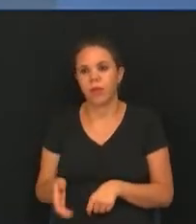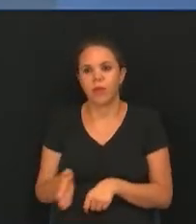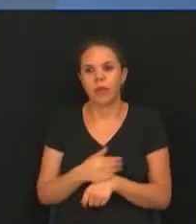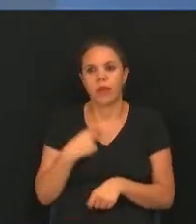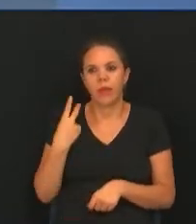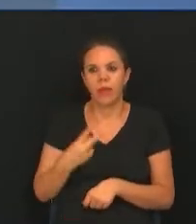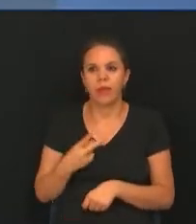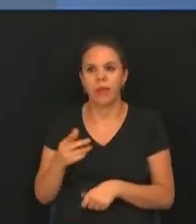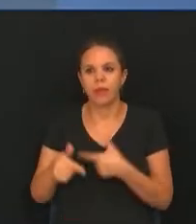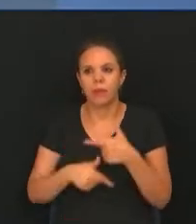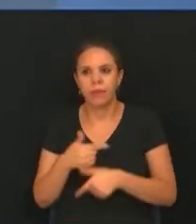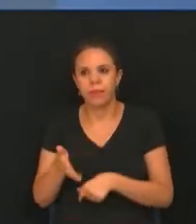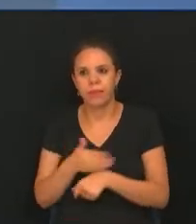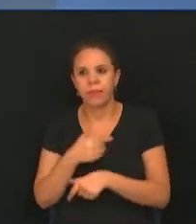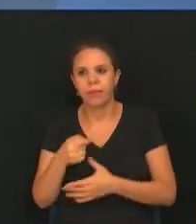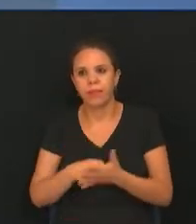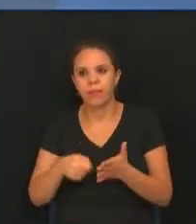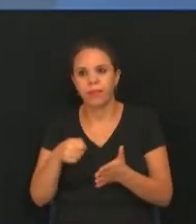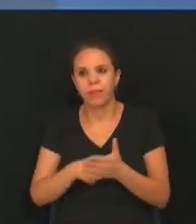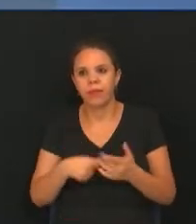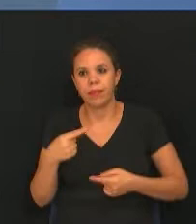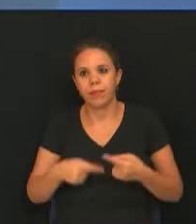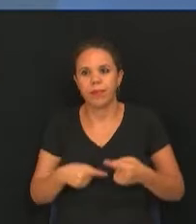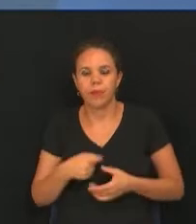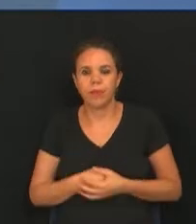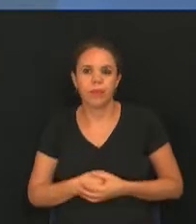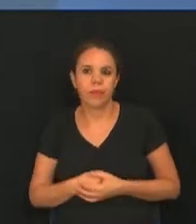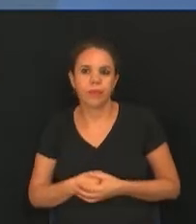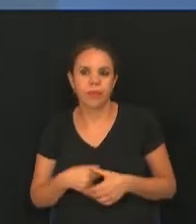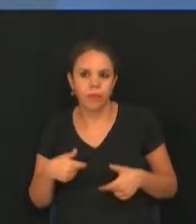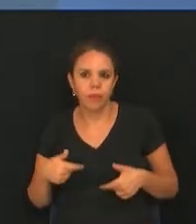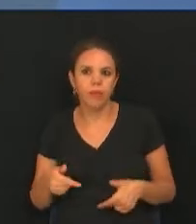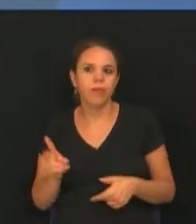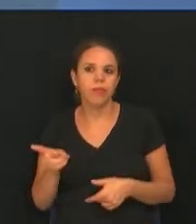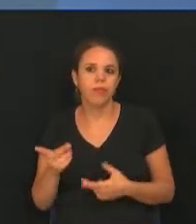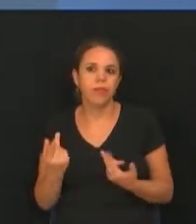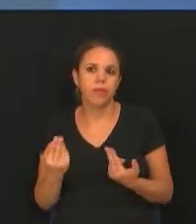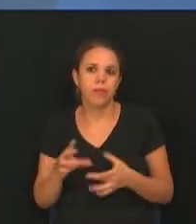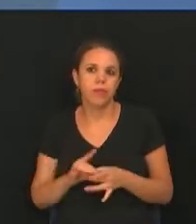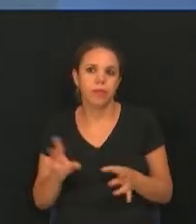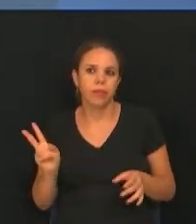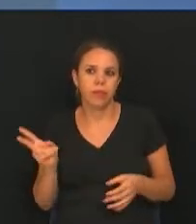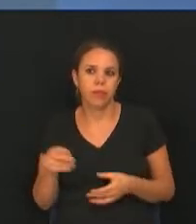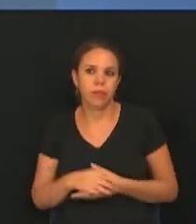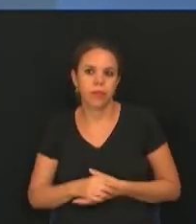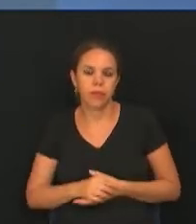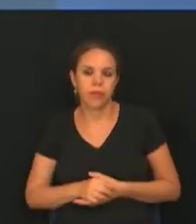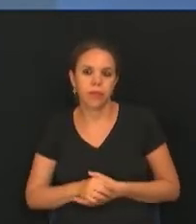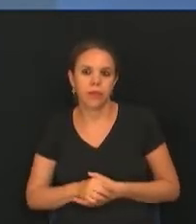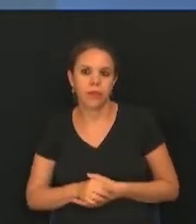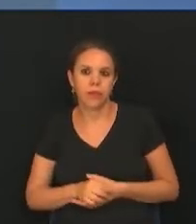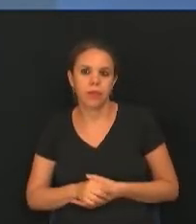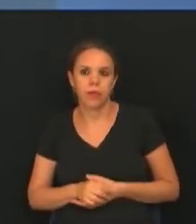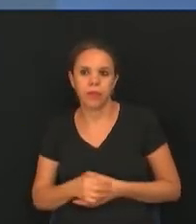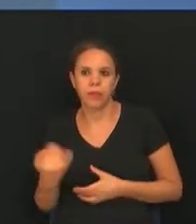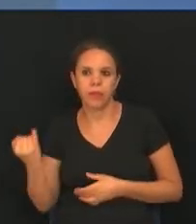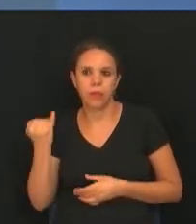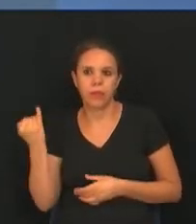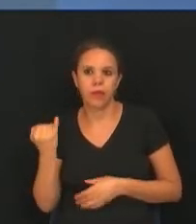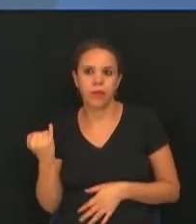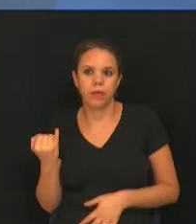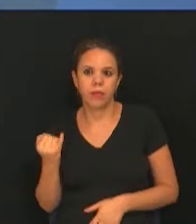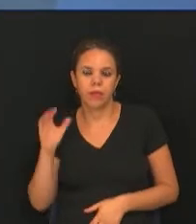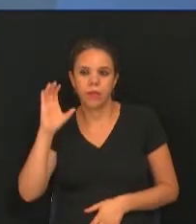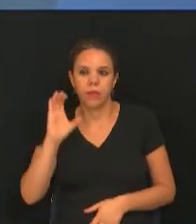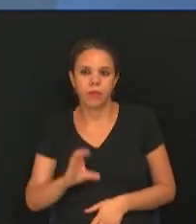já trabalhava com as causas políticas, era um ativista e sempre foi assim, continua sendo. E é muito importante que o